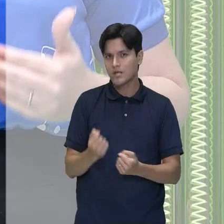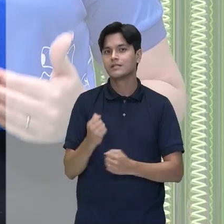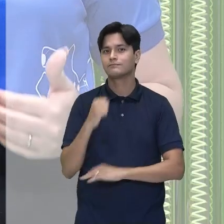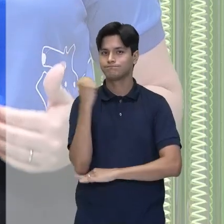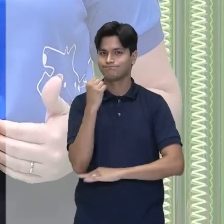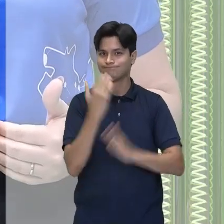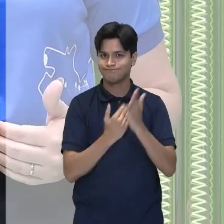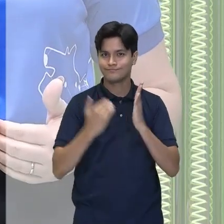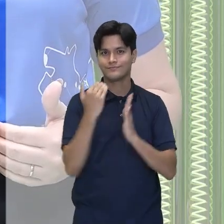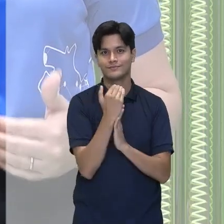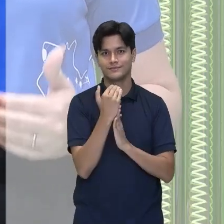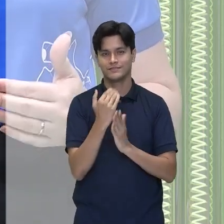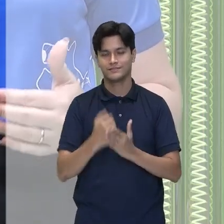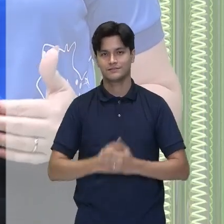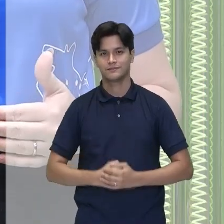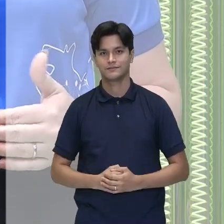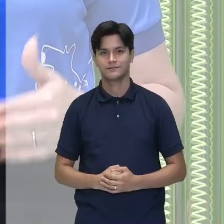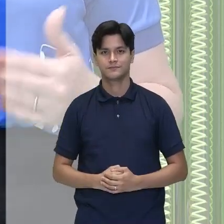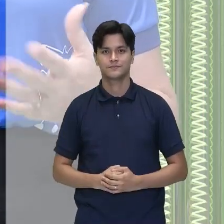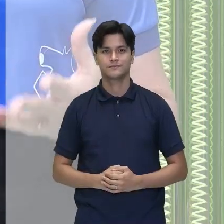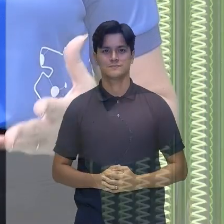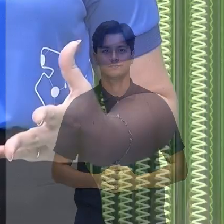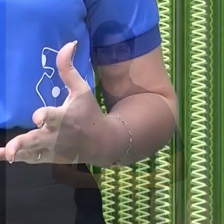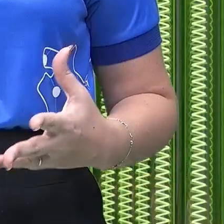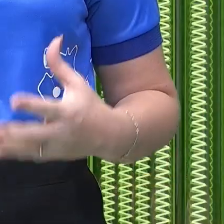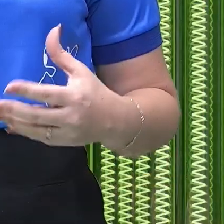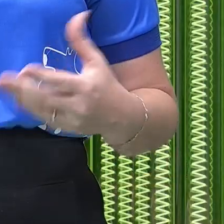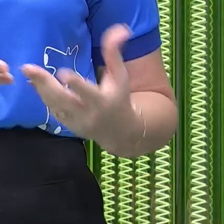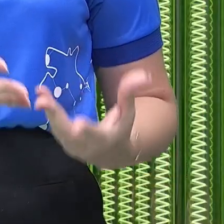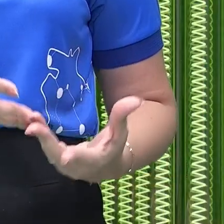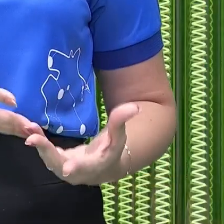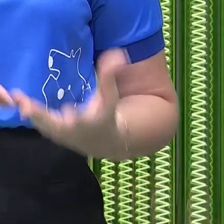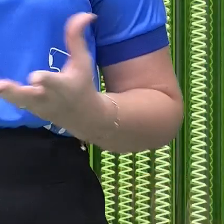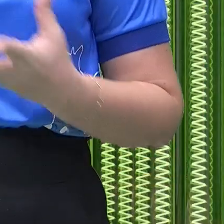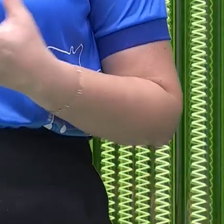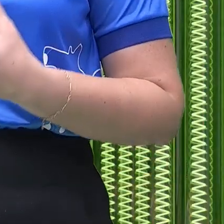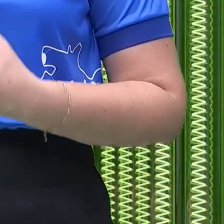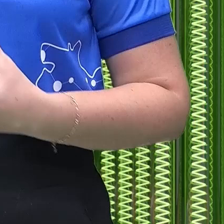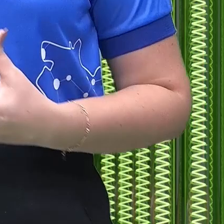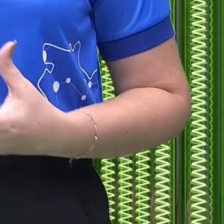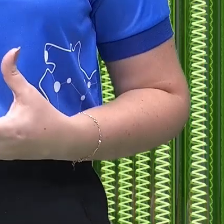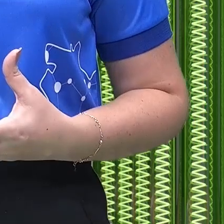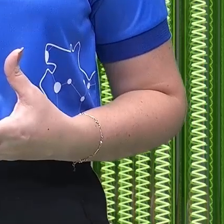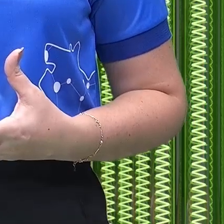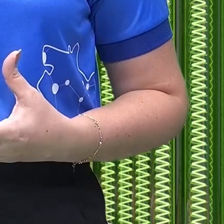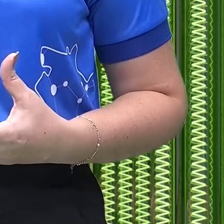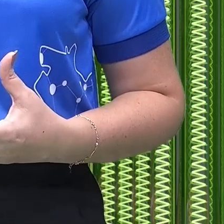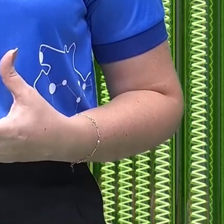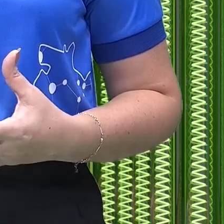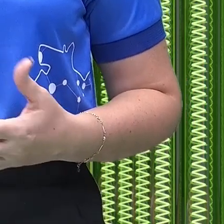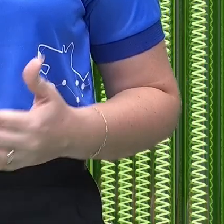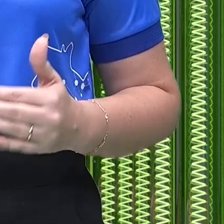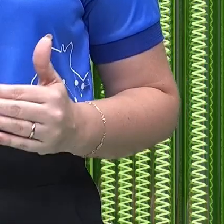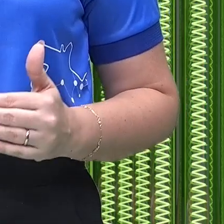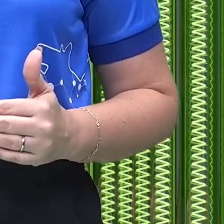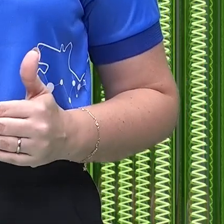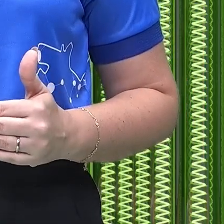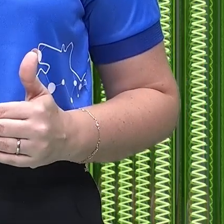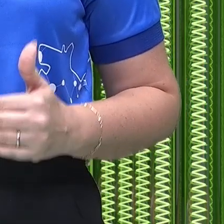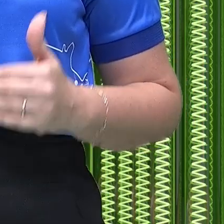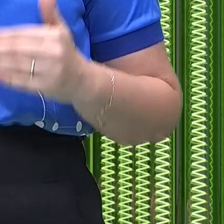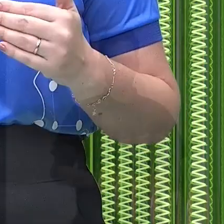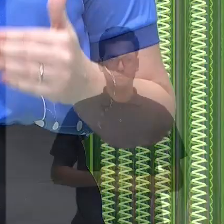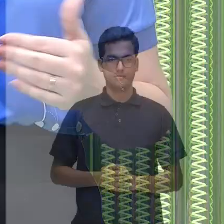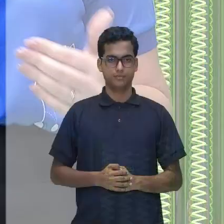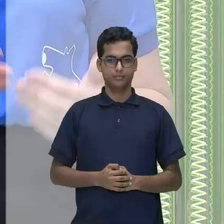não forem freados, né? Então, os estudos demonstram que o El Niño, junto com essas mudanças climáticas, poderiam